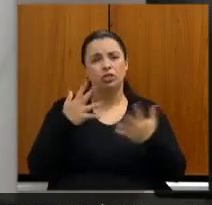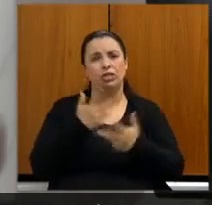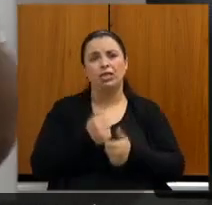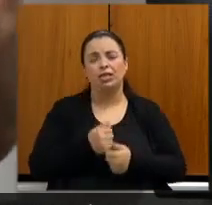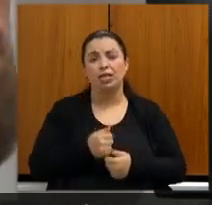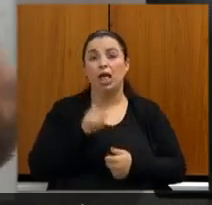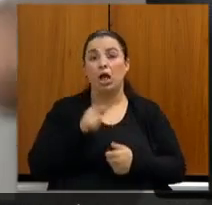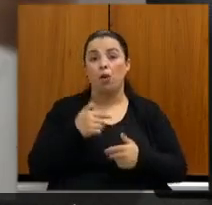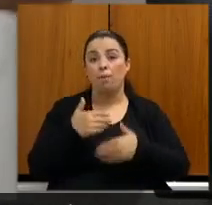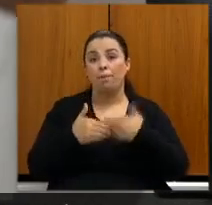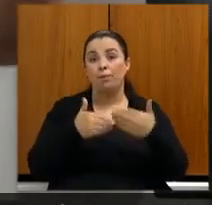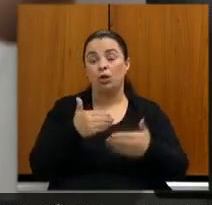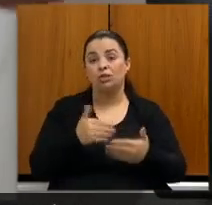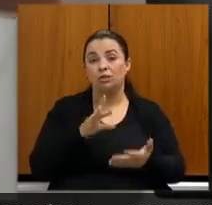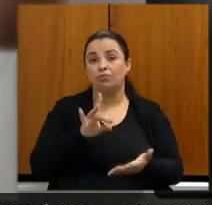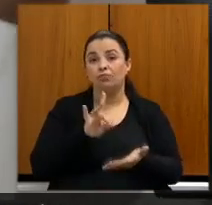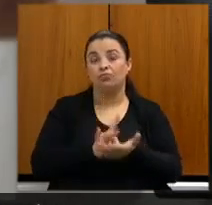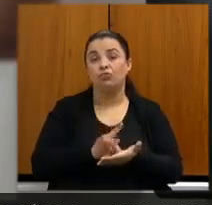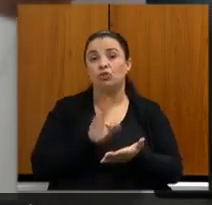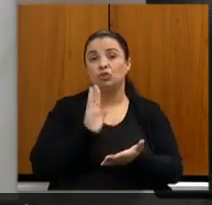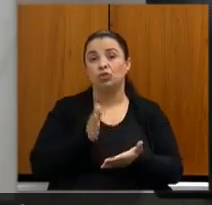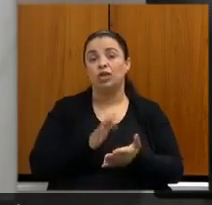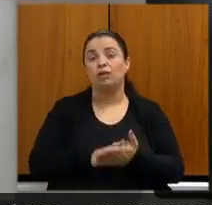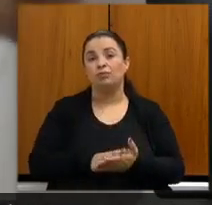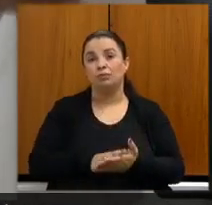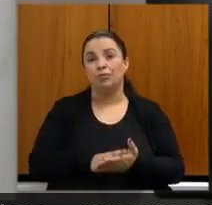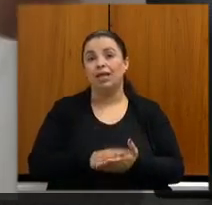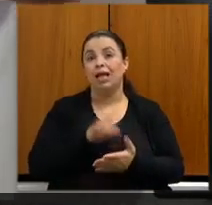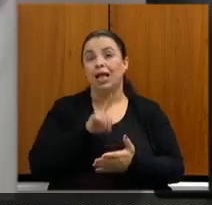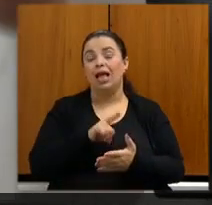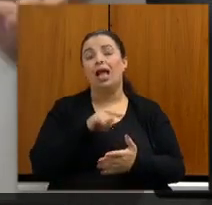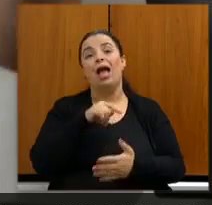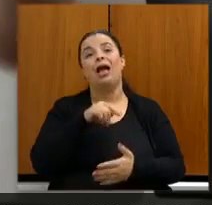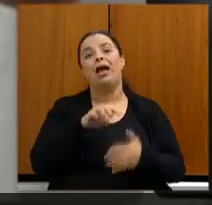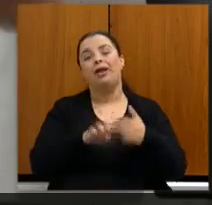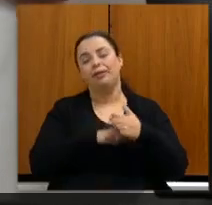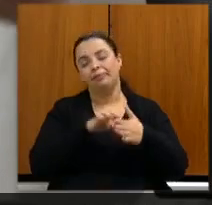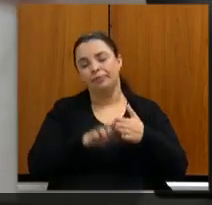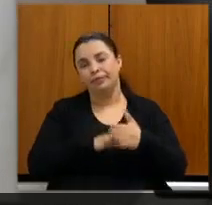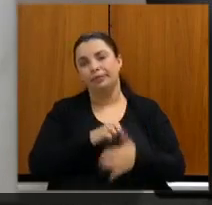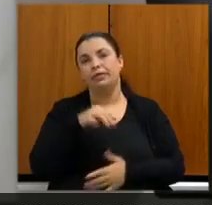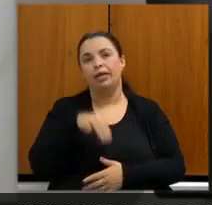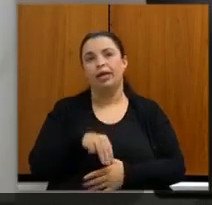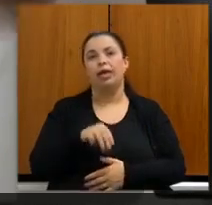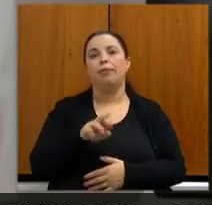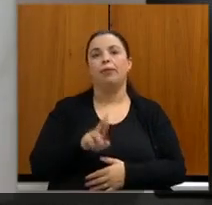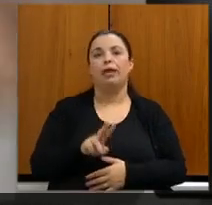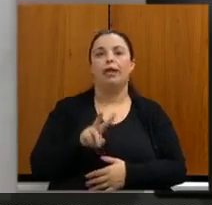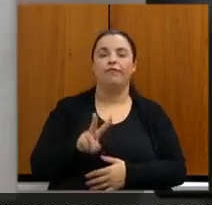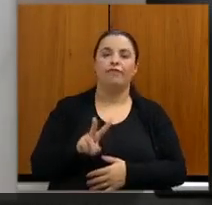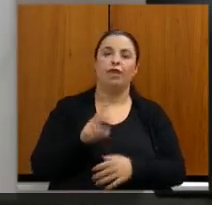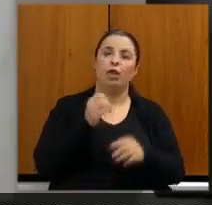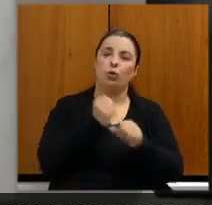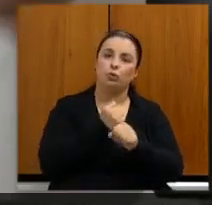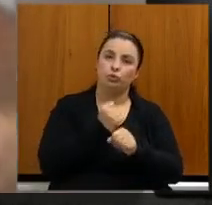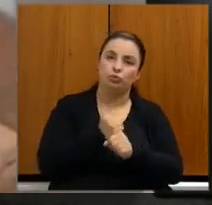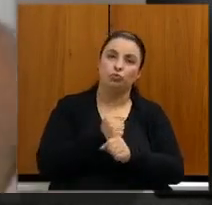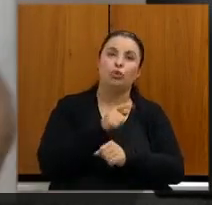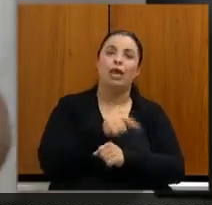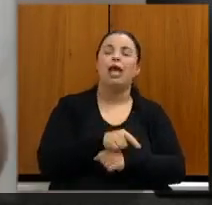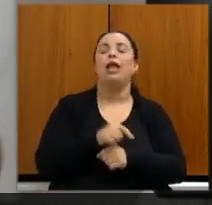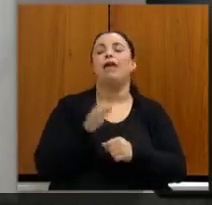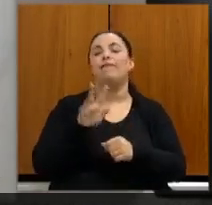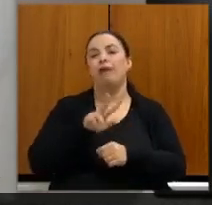processo de consolidação consolidação a Mega Construtora MRV MRV que faz propaganda